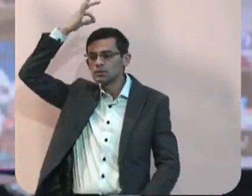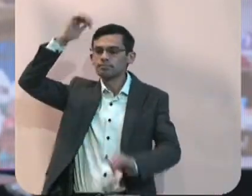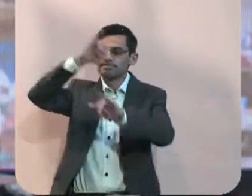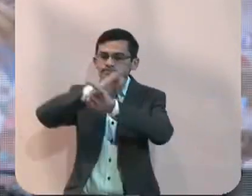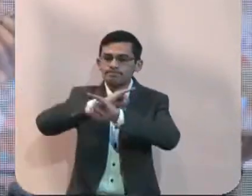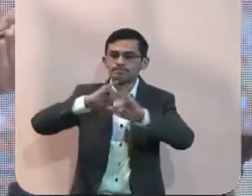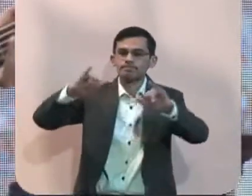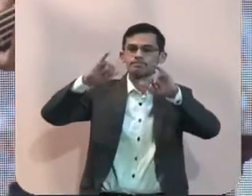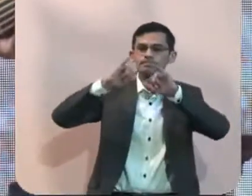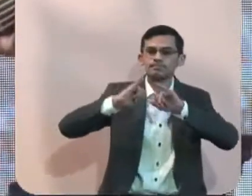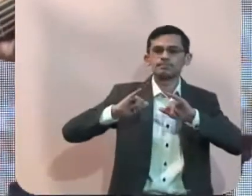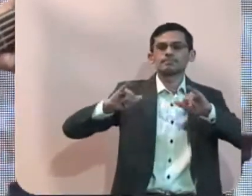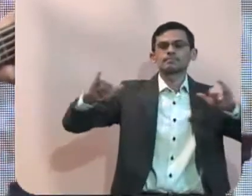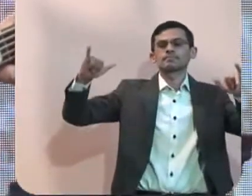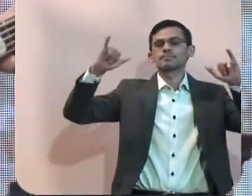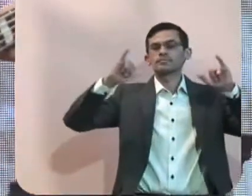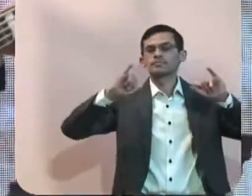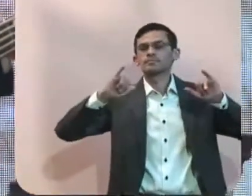Espírito